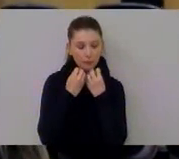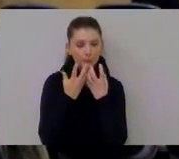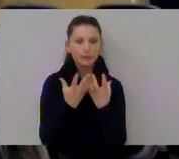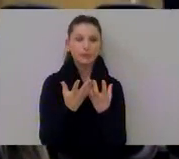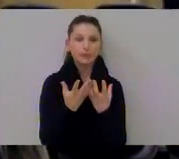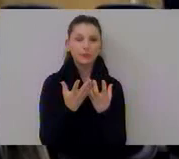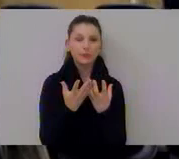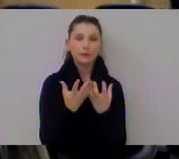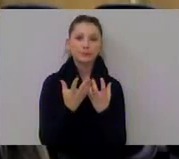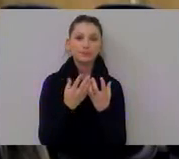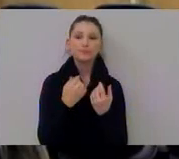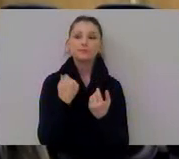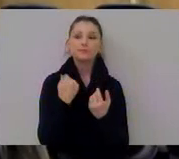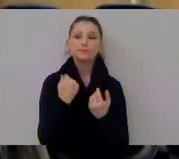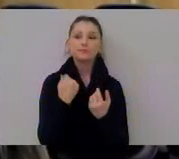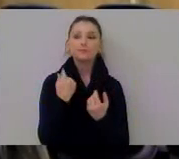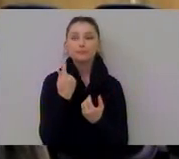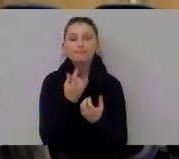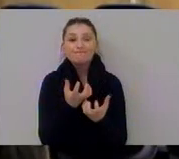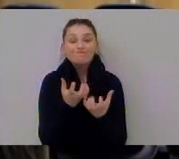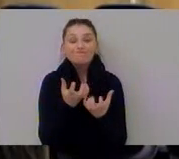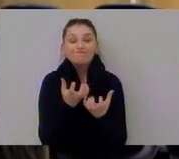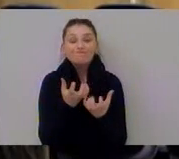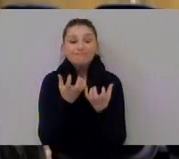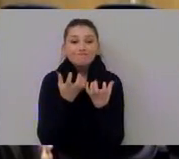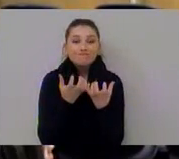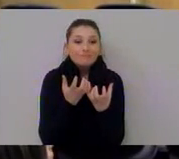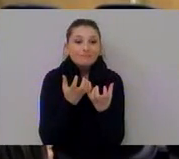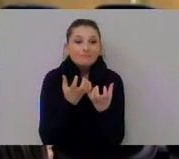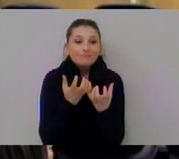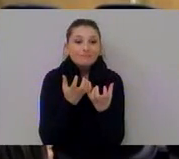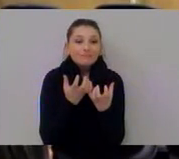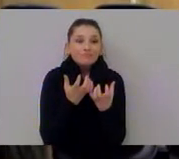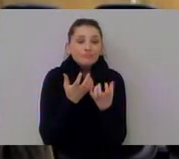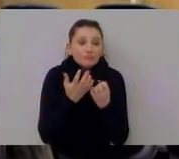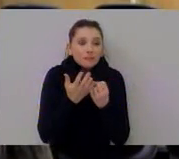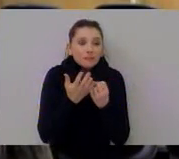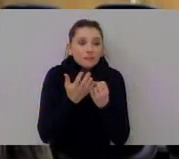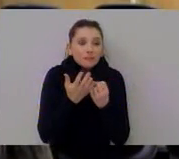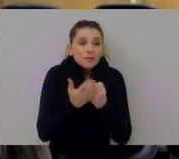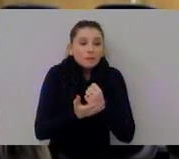pedir apoio, sim, para as demandas